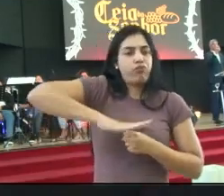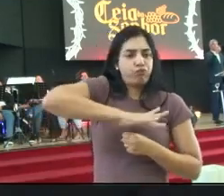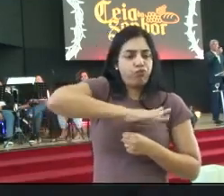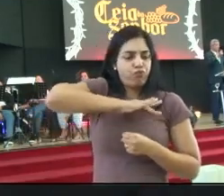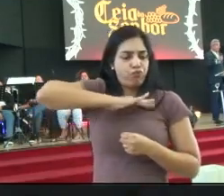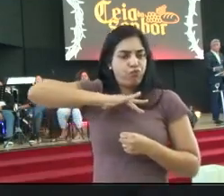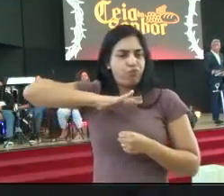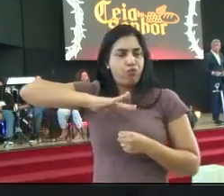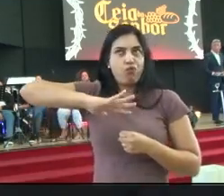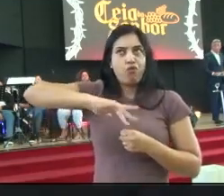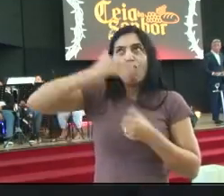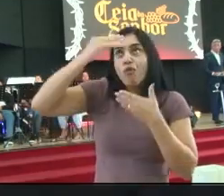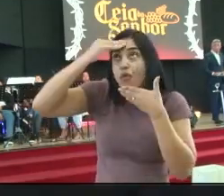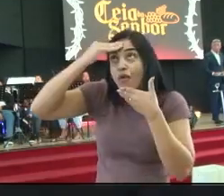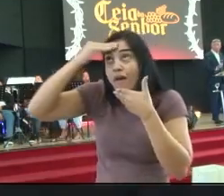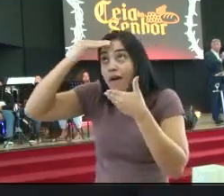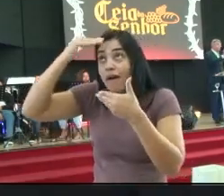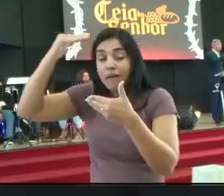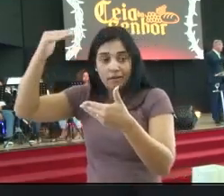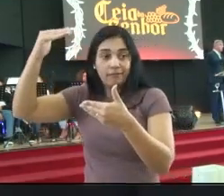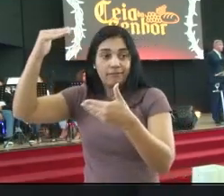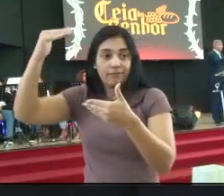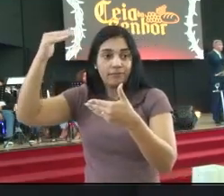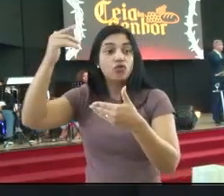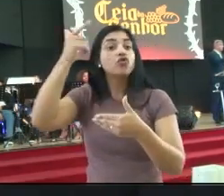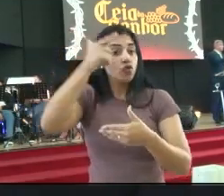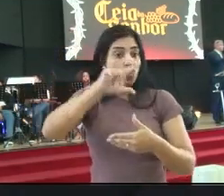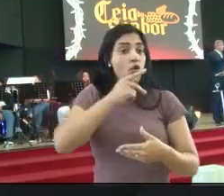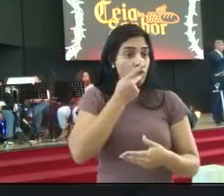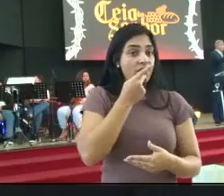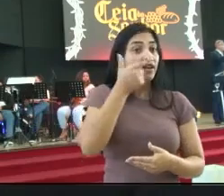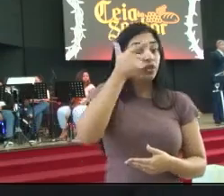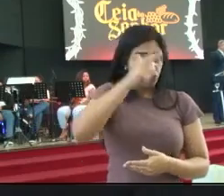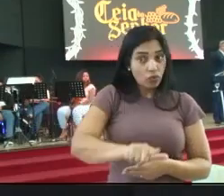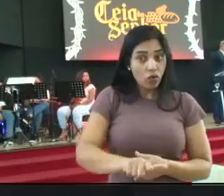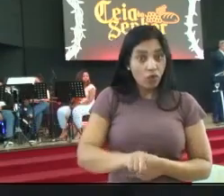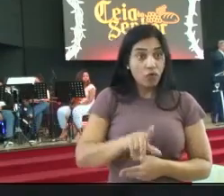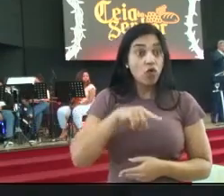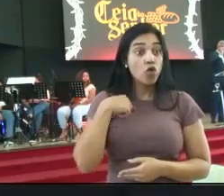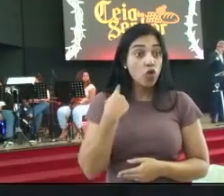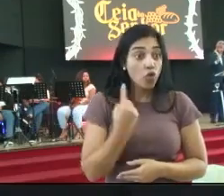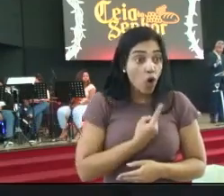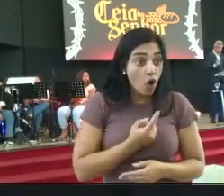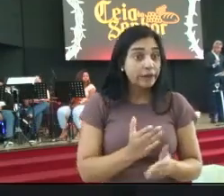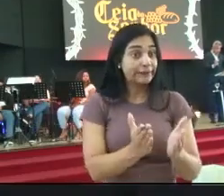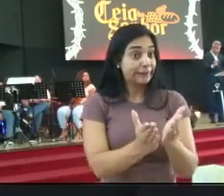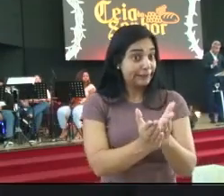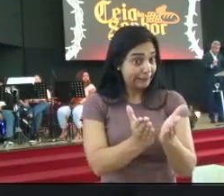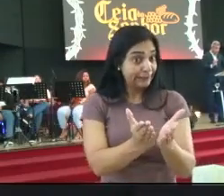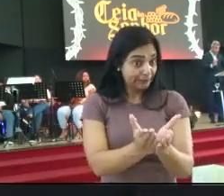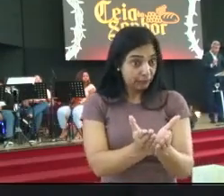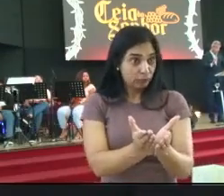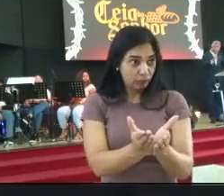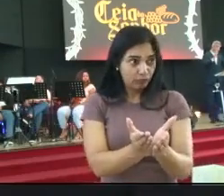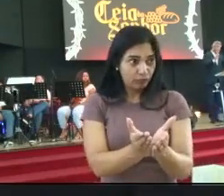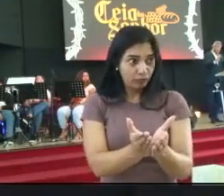transbordando de gratidão. E vou repetir, nós, os